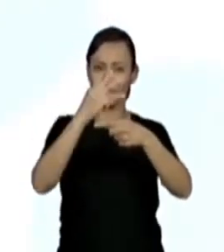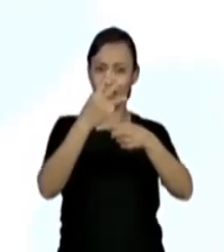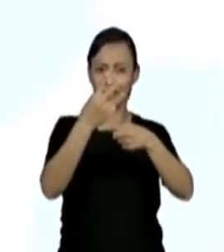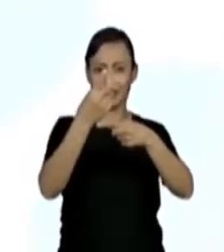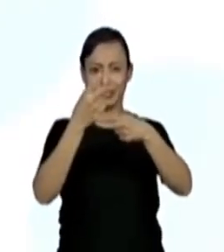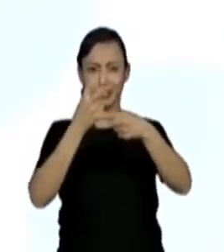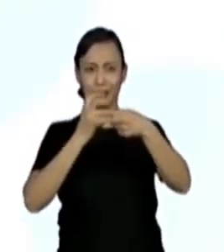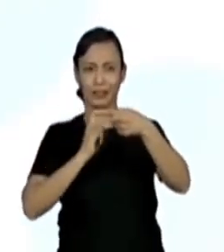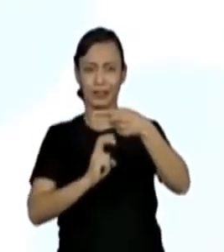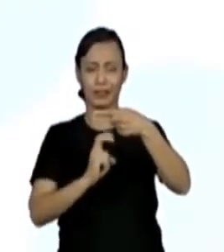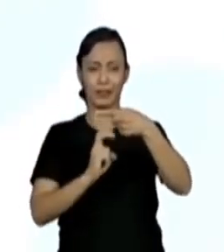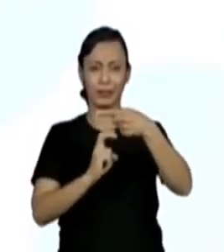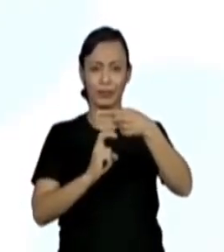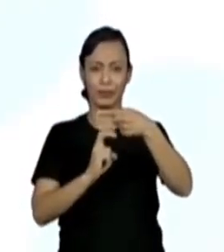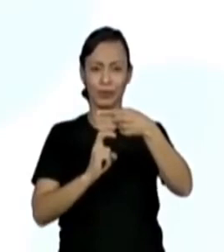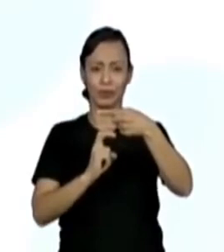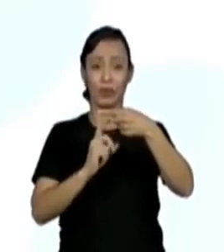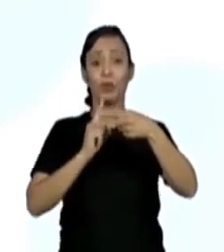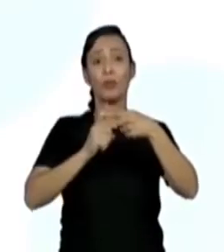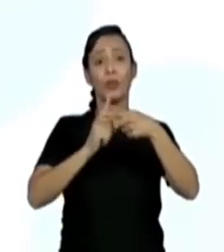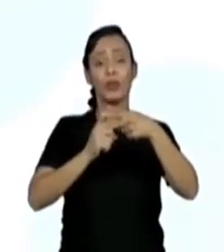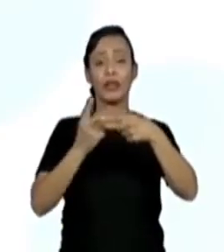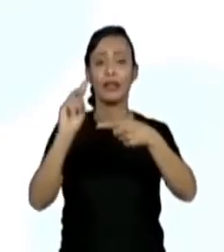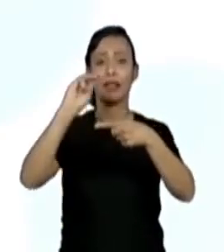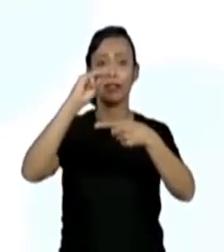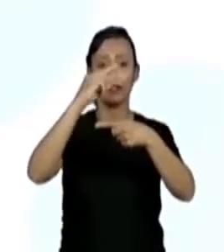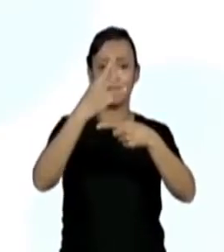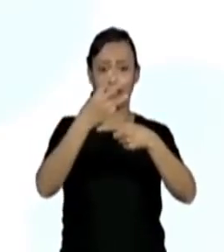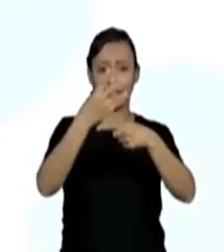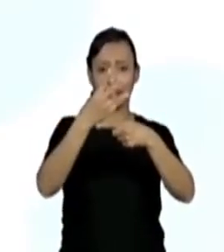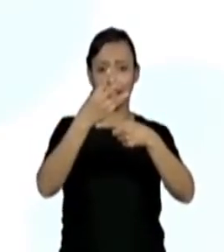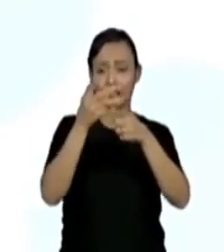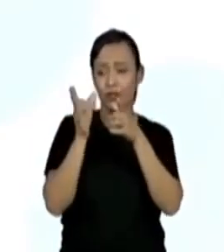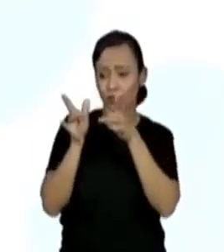correto 3/5 muito